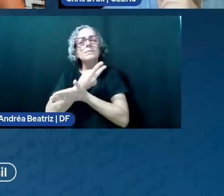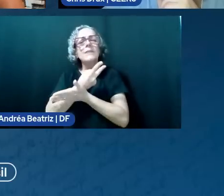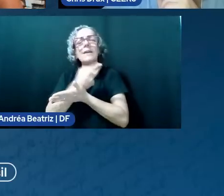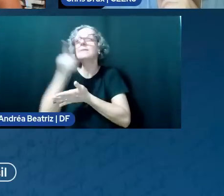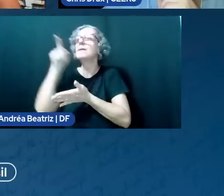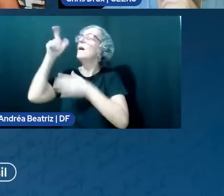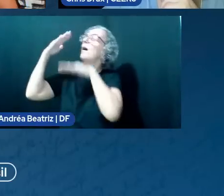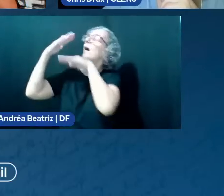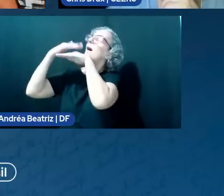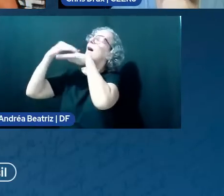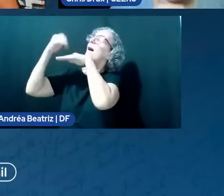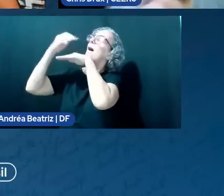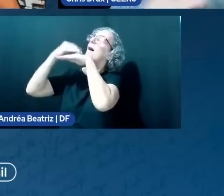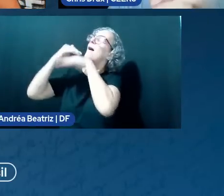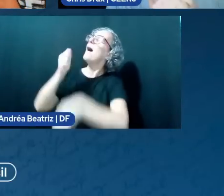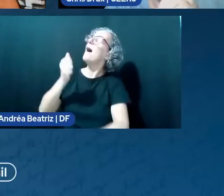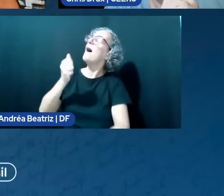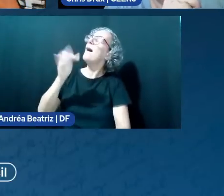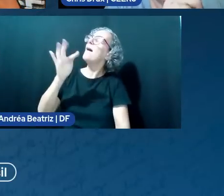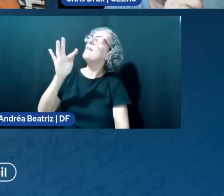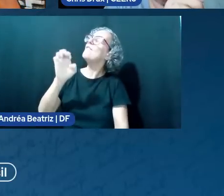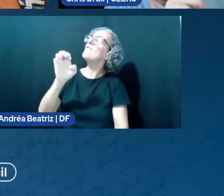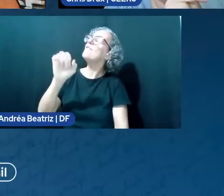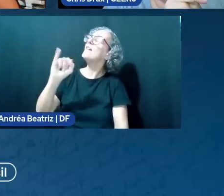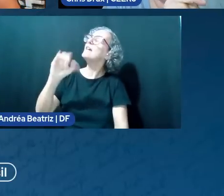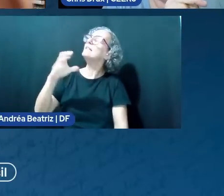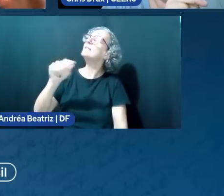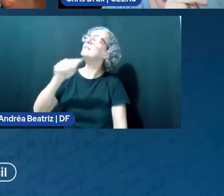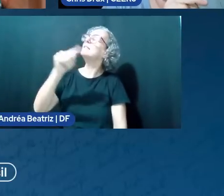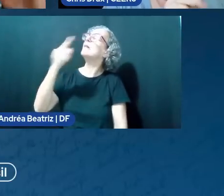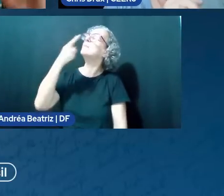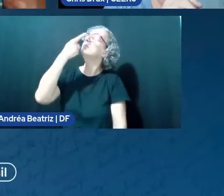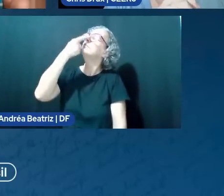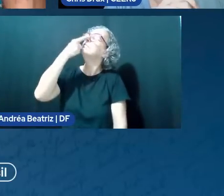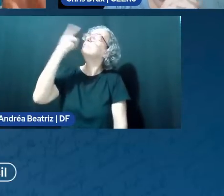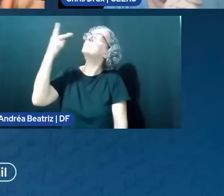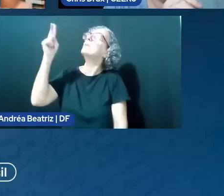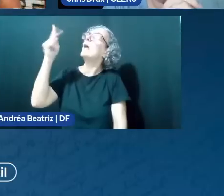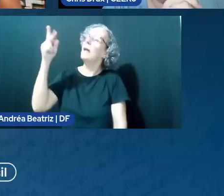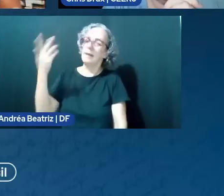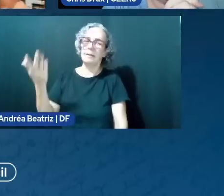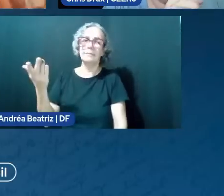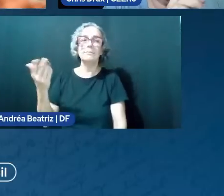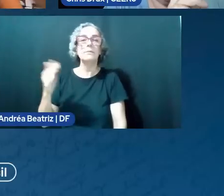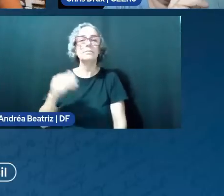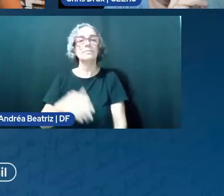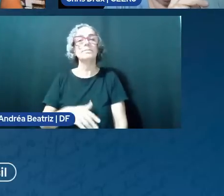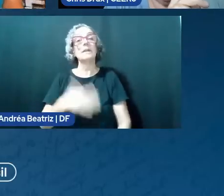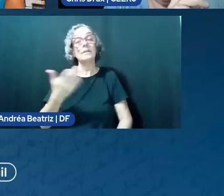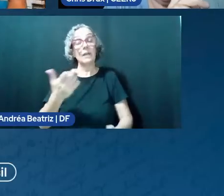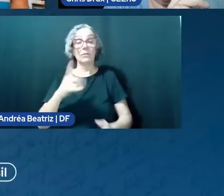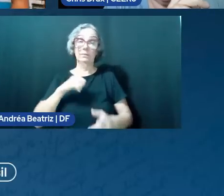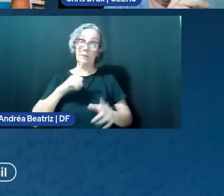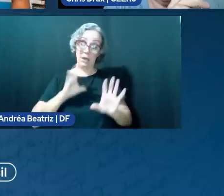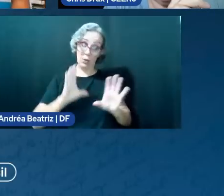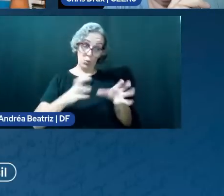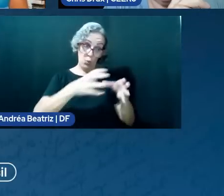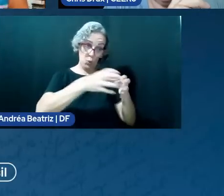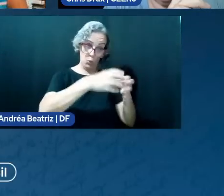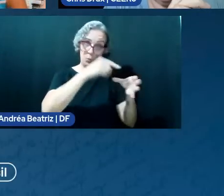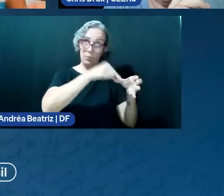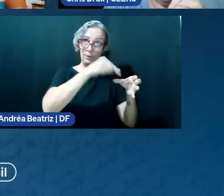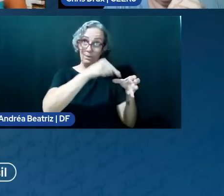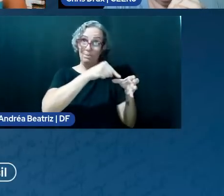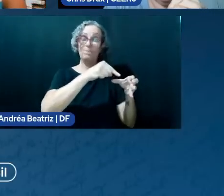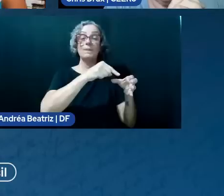são as nossas companhias? E os espíritos eles separam em dois grupos. Os espíritos bons